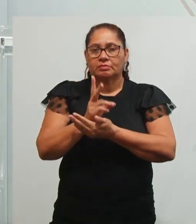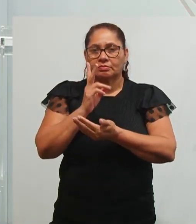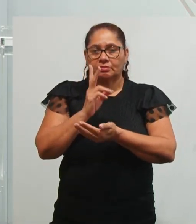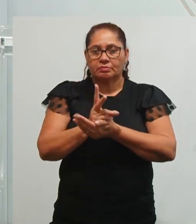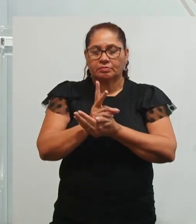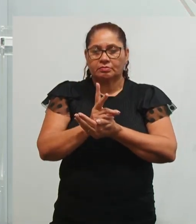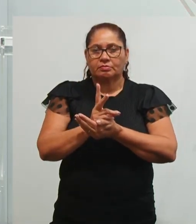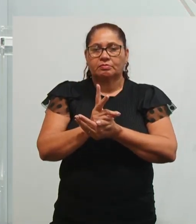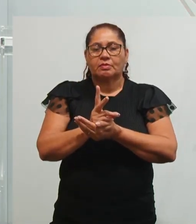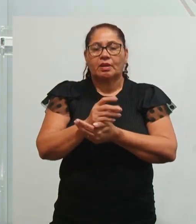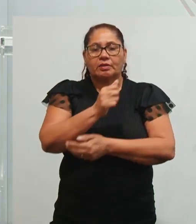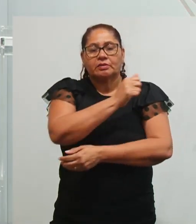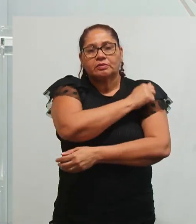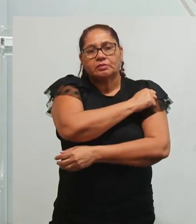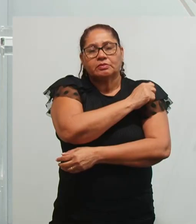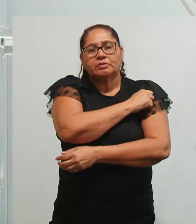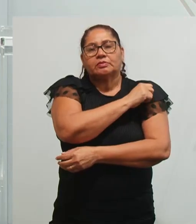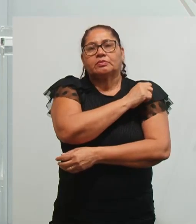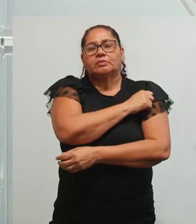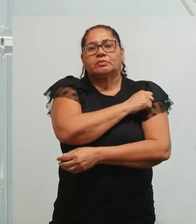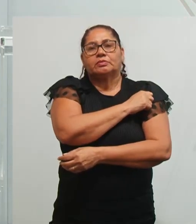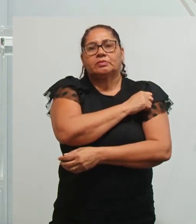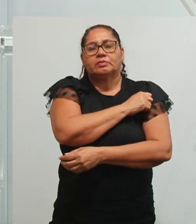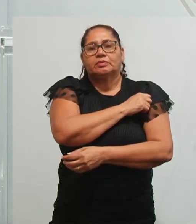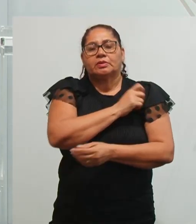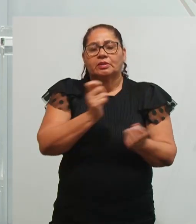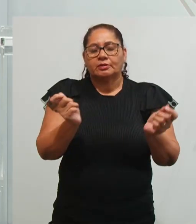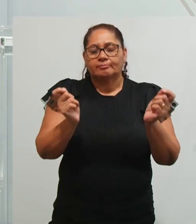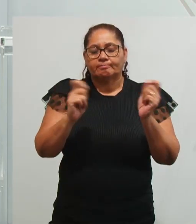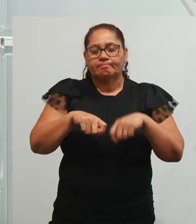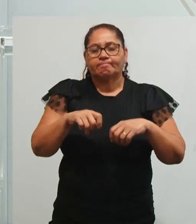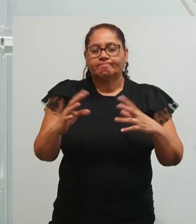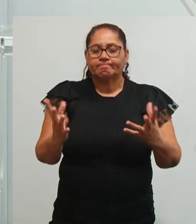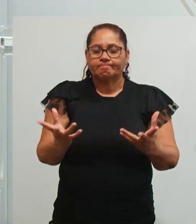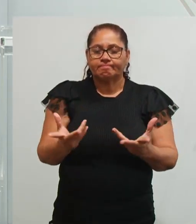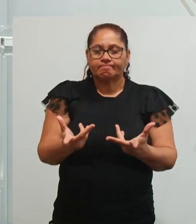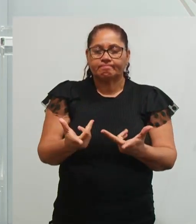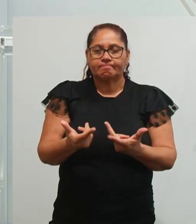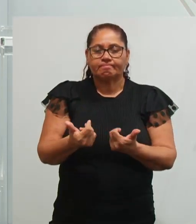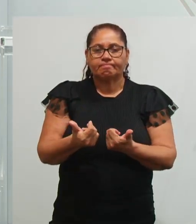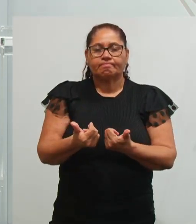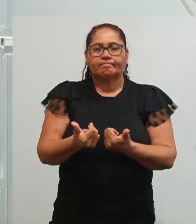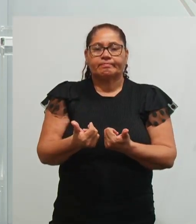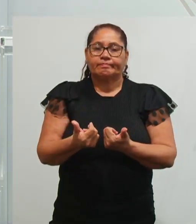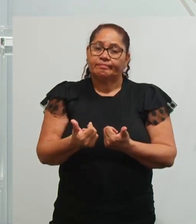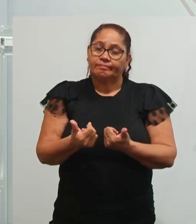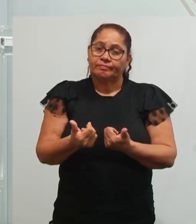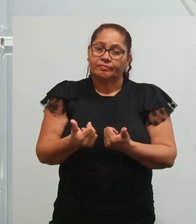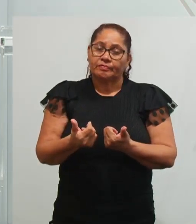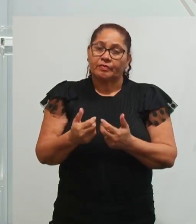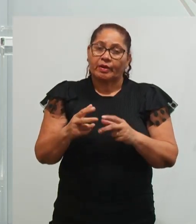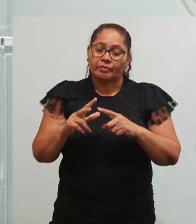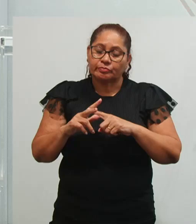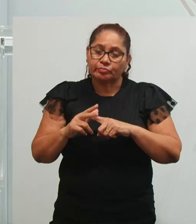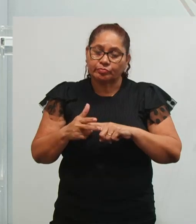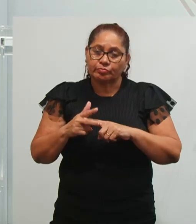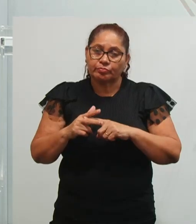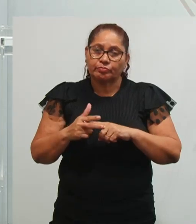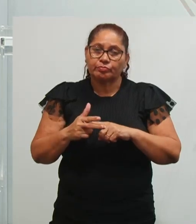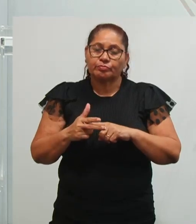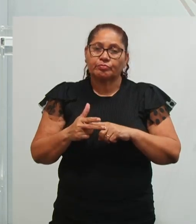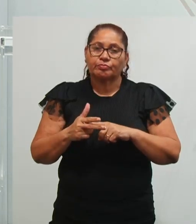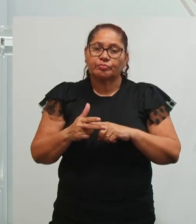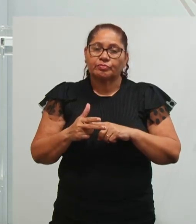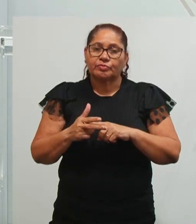continue, para que o aluno desenvolva as habilidades e as competências. Então, a regulação é todo esse